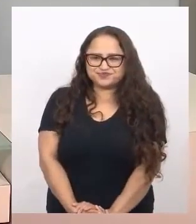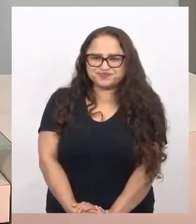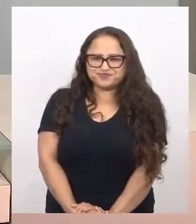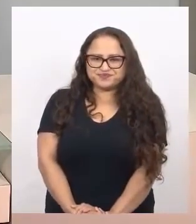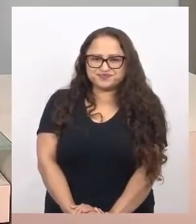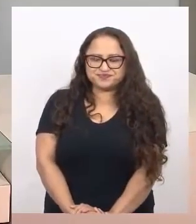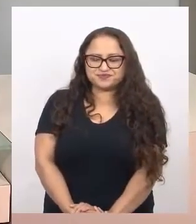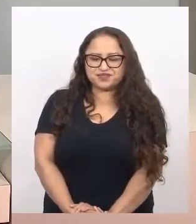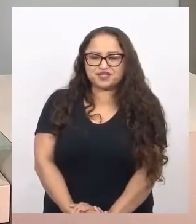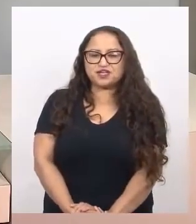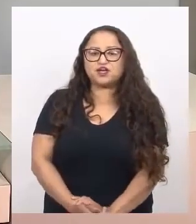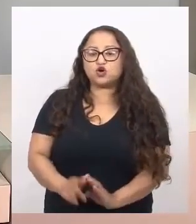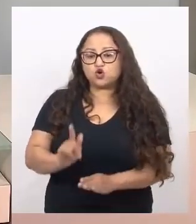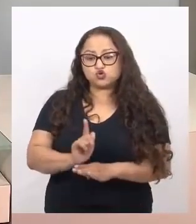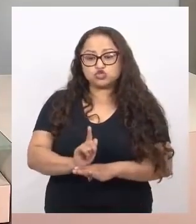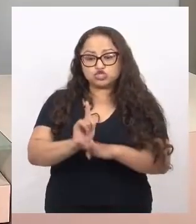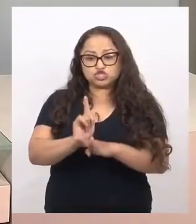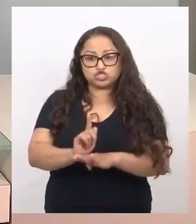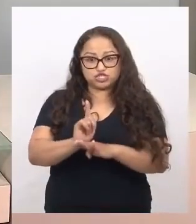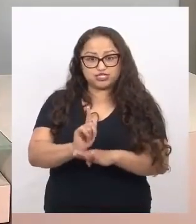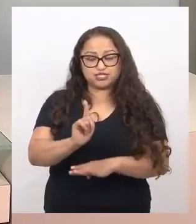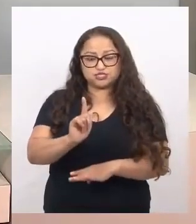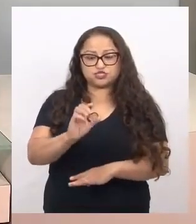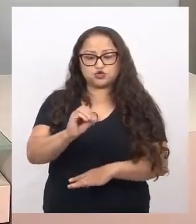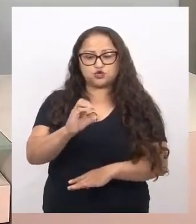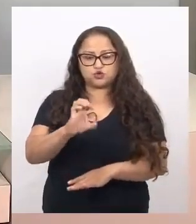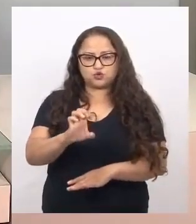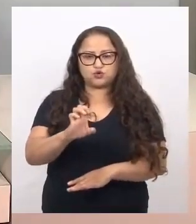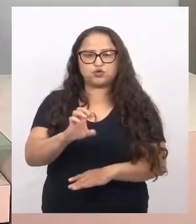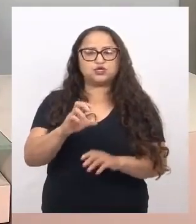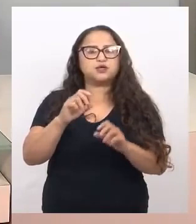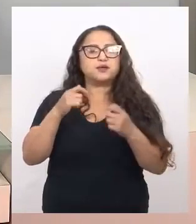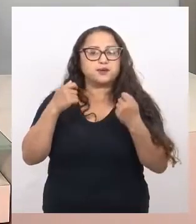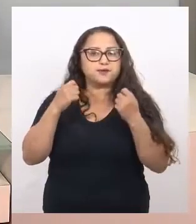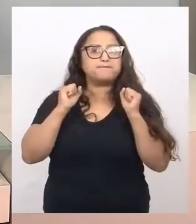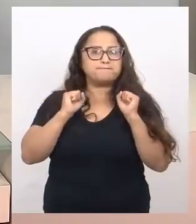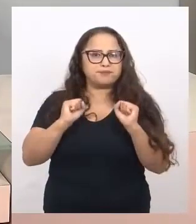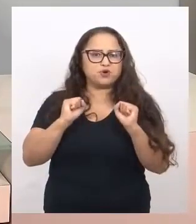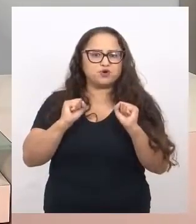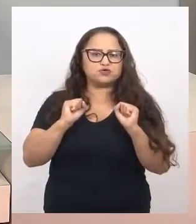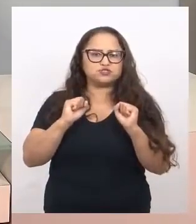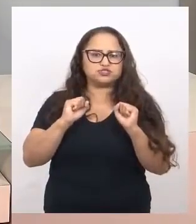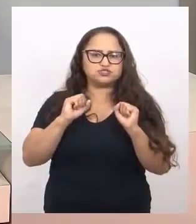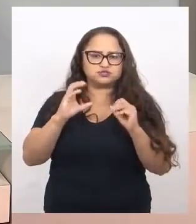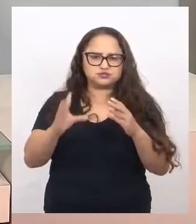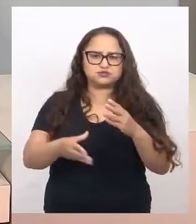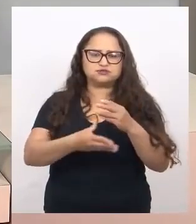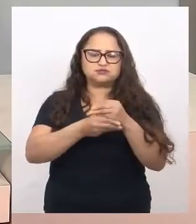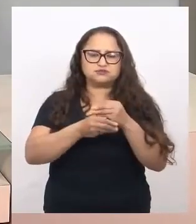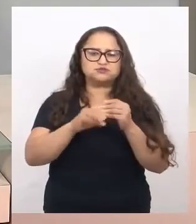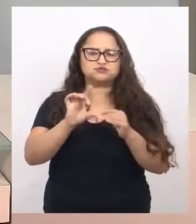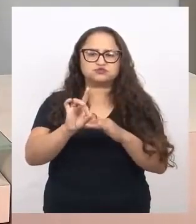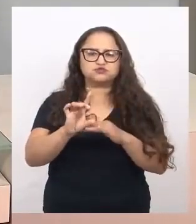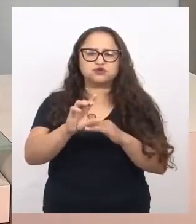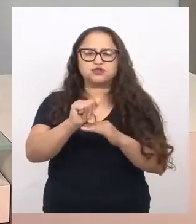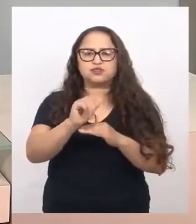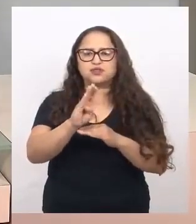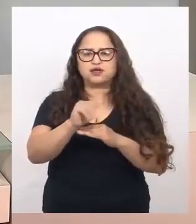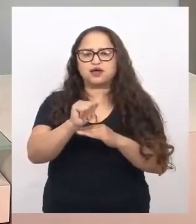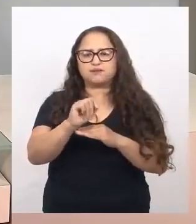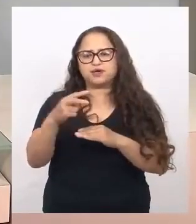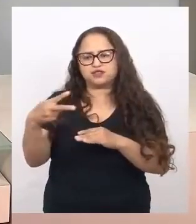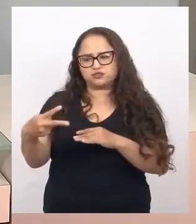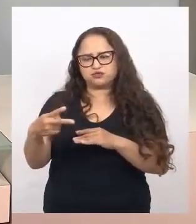O GOI terá acesso para fazer o ajuste na aba 2? Não, hoje a gente só tem acesso para o diretor e